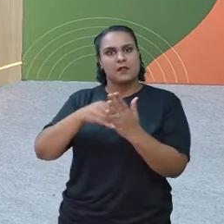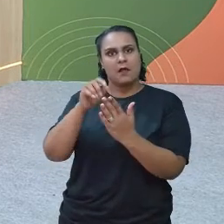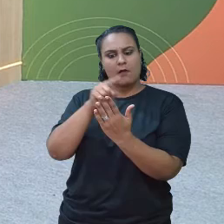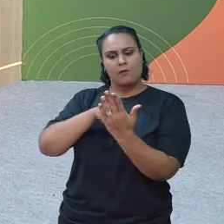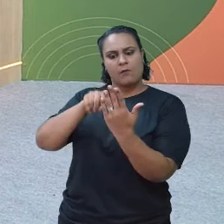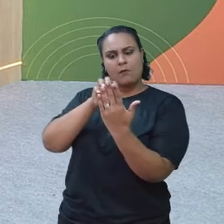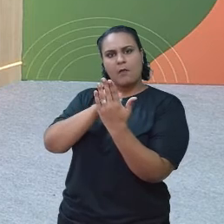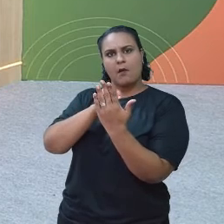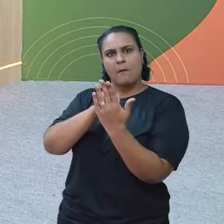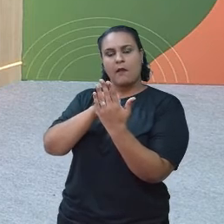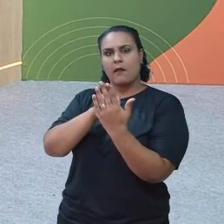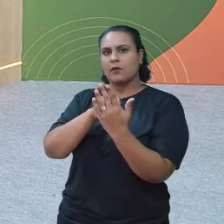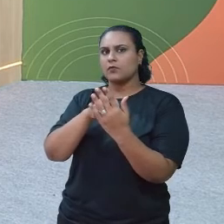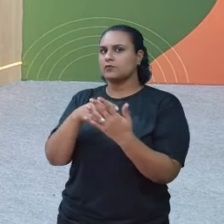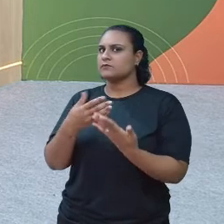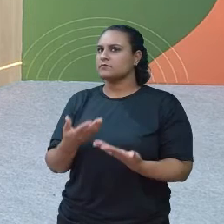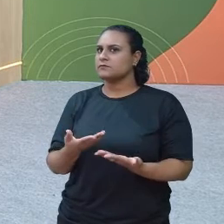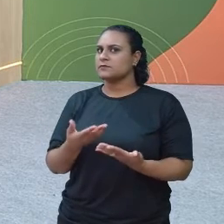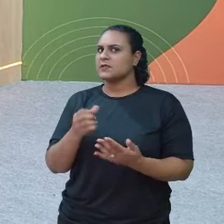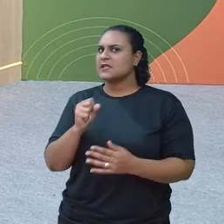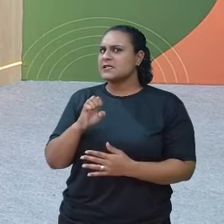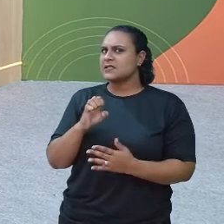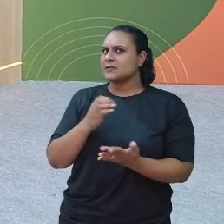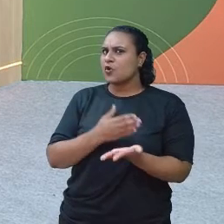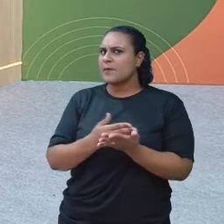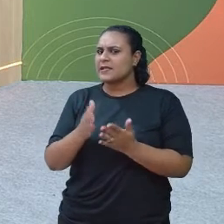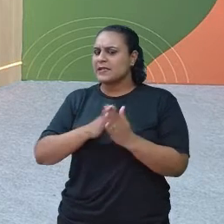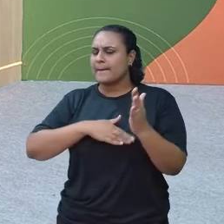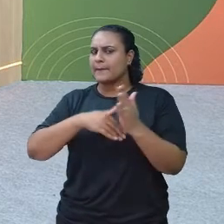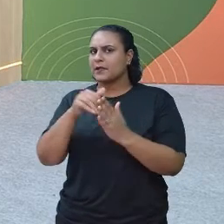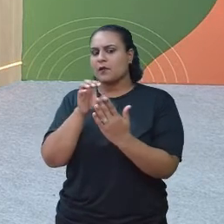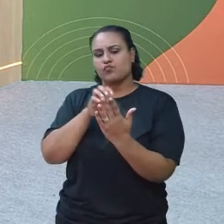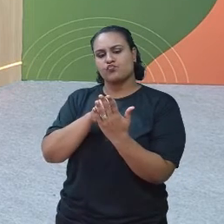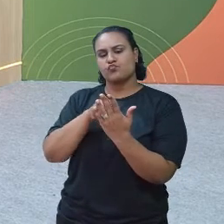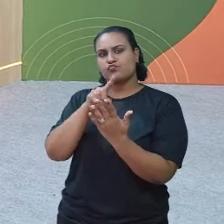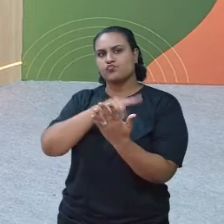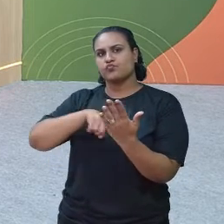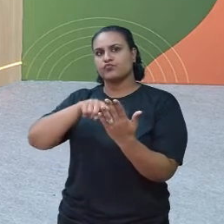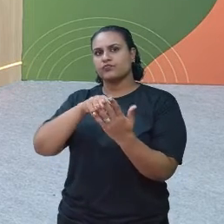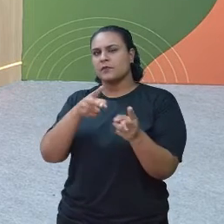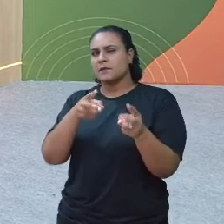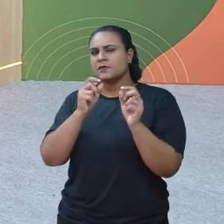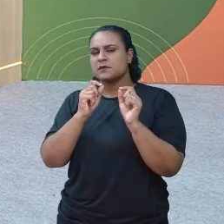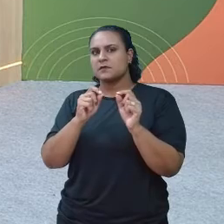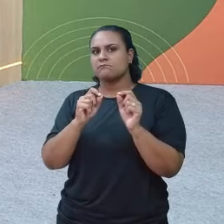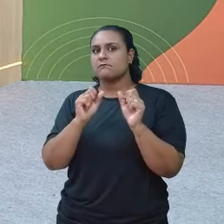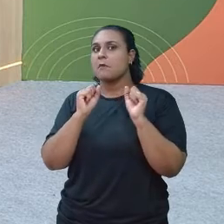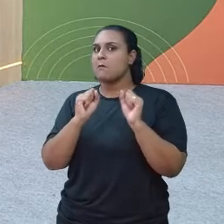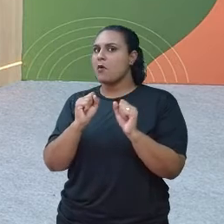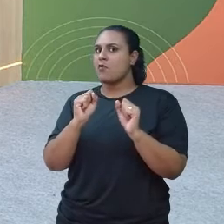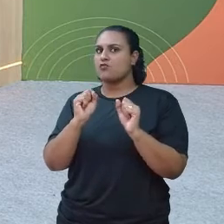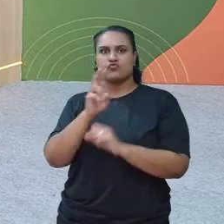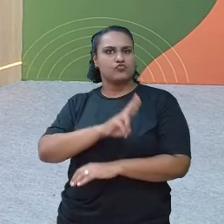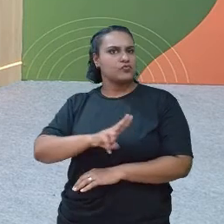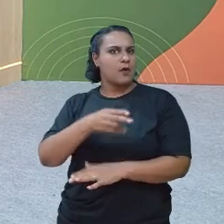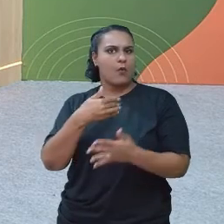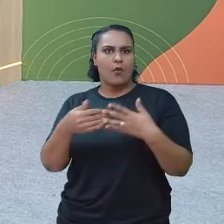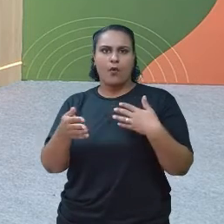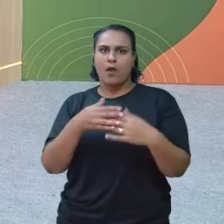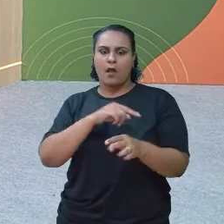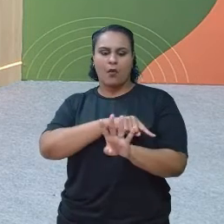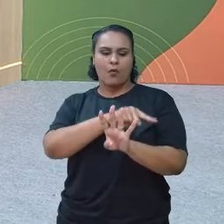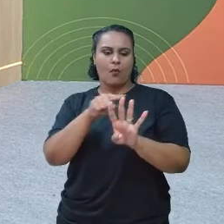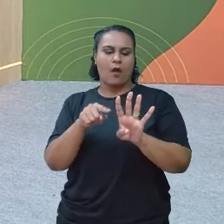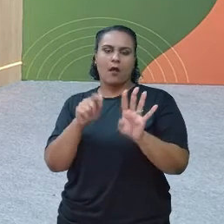região circular, se eu for começar pela região circular, perceba que eu posso usar qualquer uma dessas